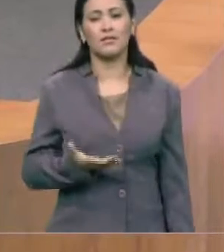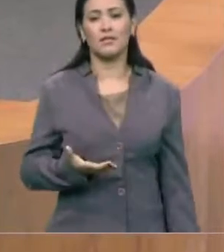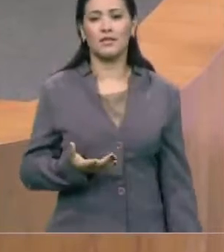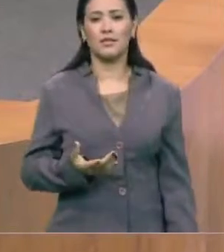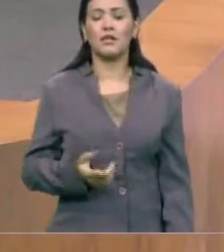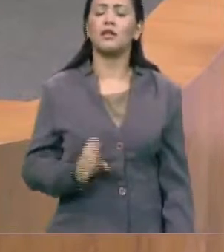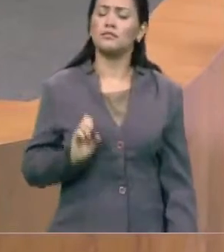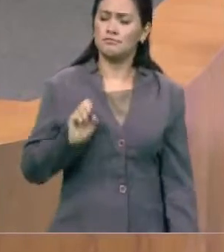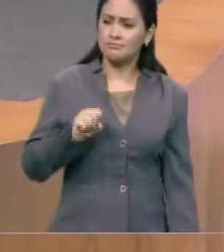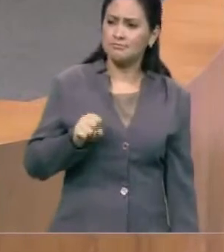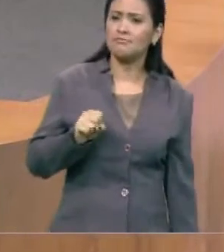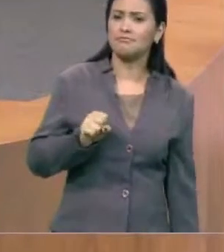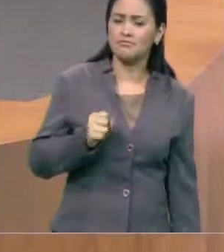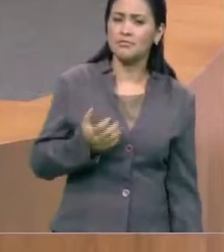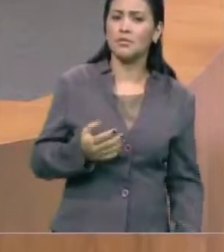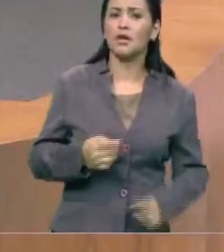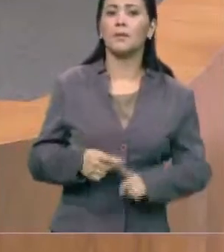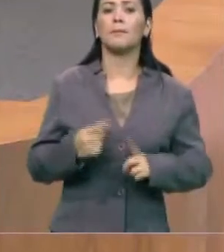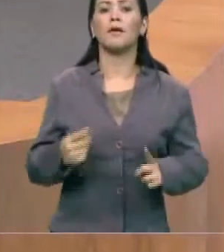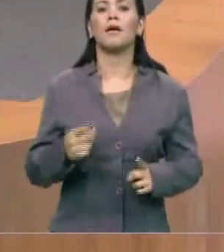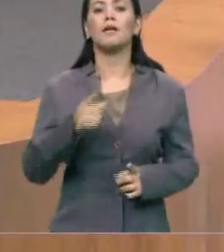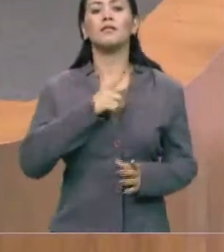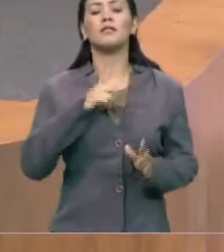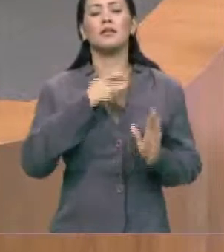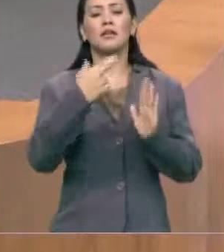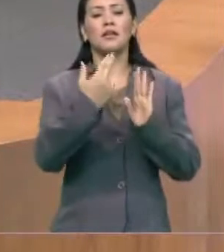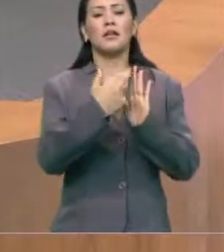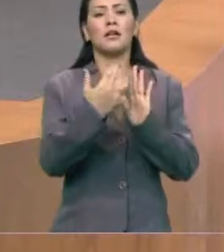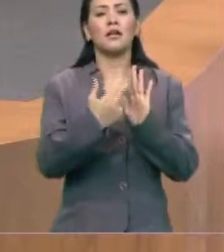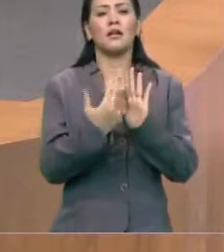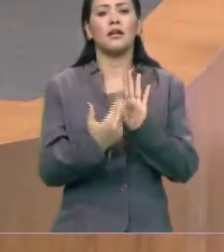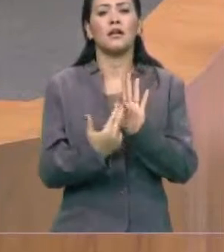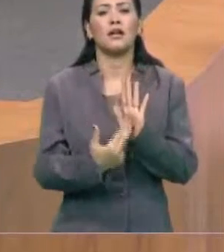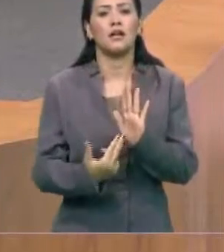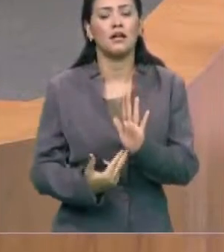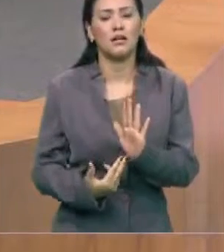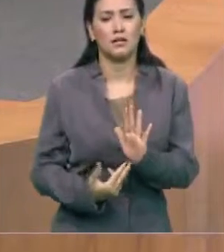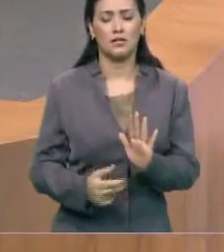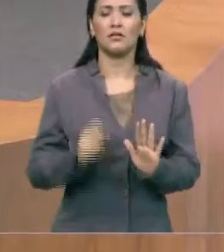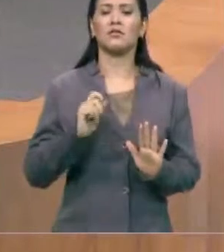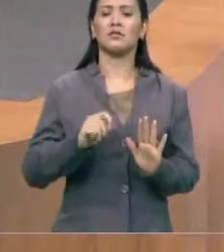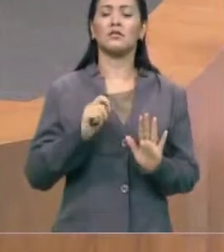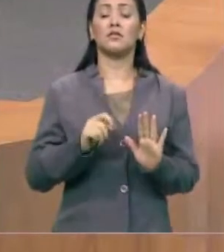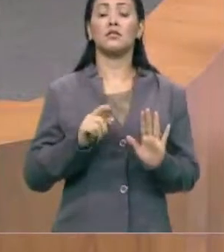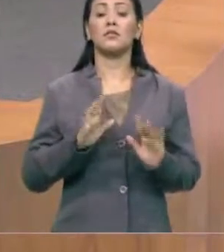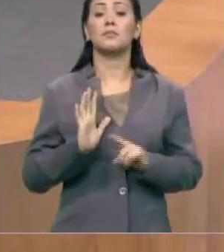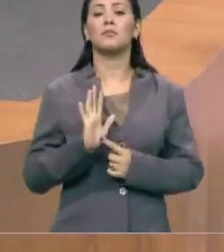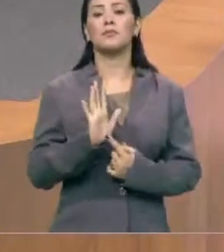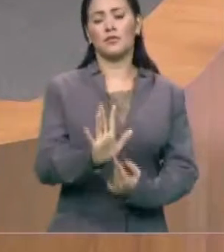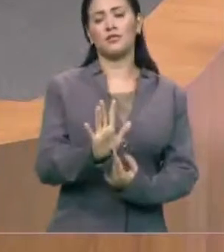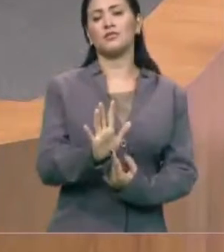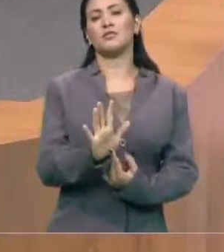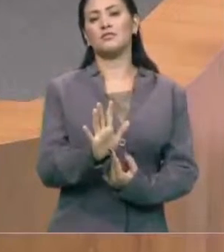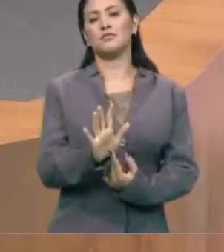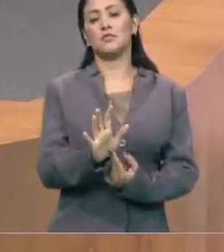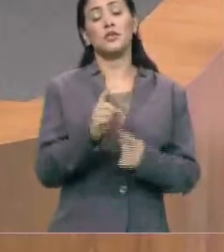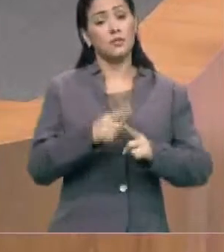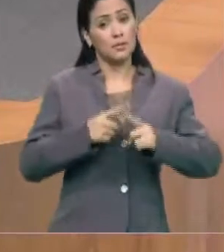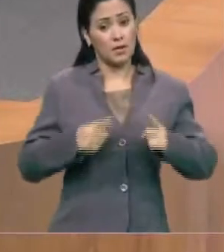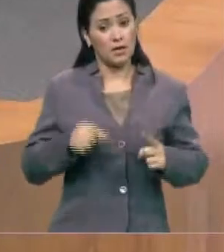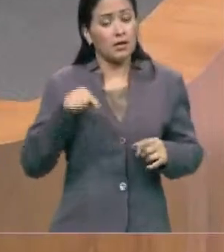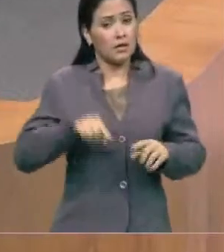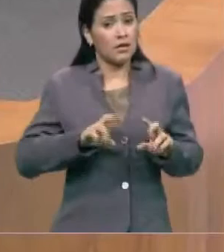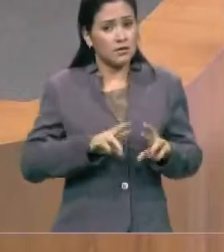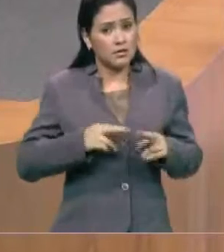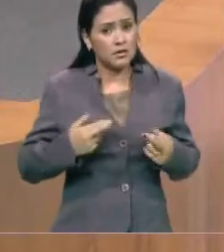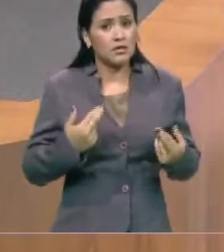eu tenho os relatórios que confirmariam, mas não é esse o objetivo, deputado. Até porque essa reunião, e aqui a gente tem que, com